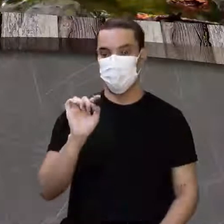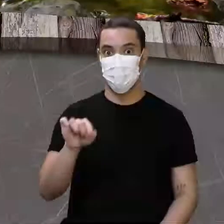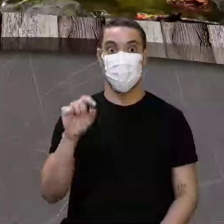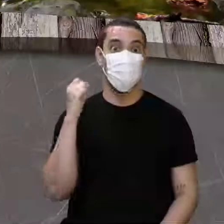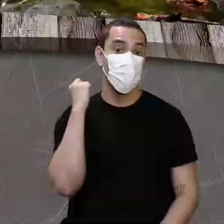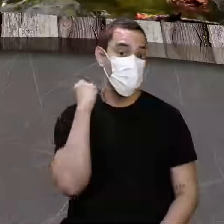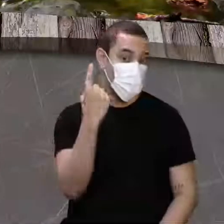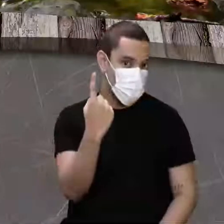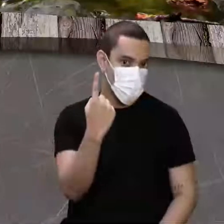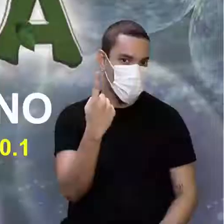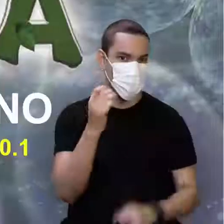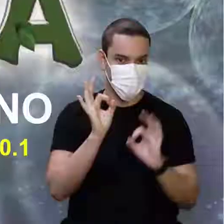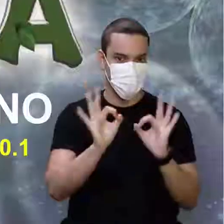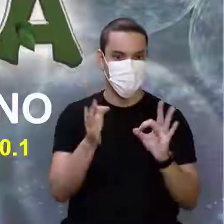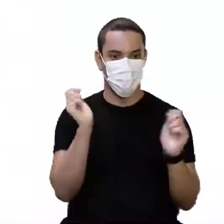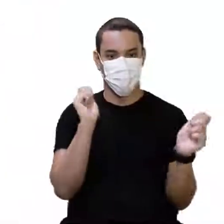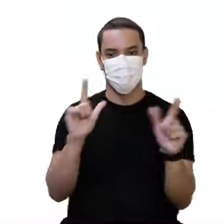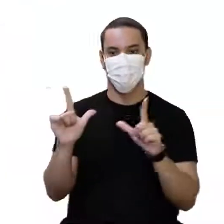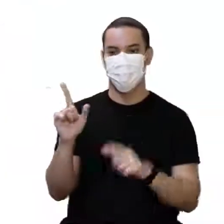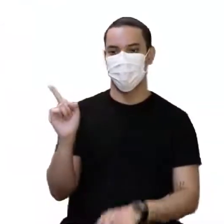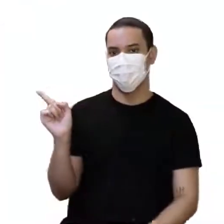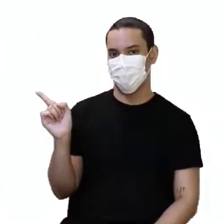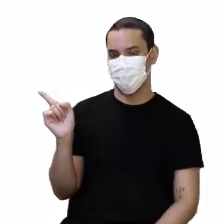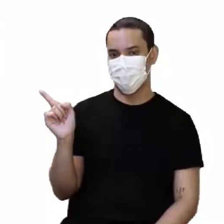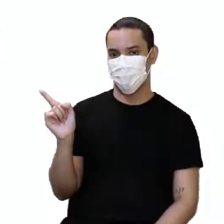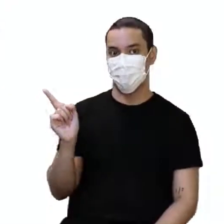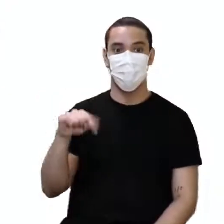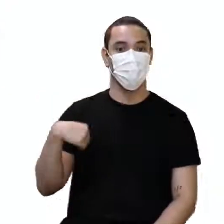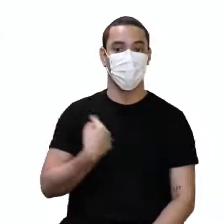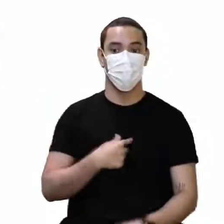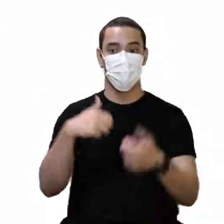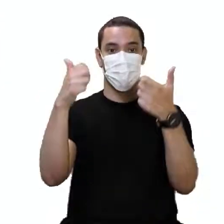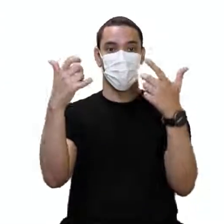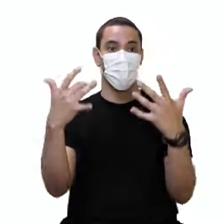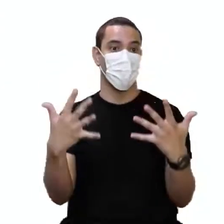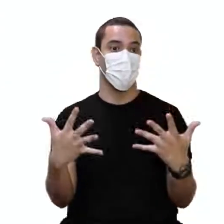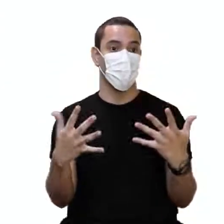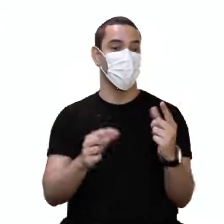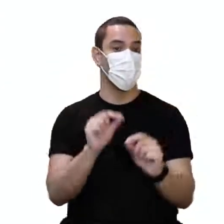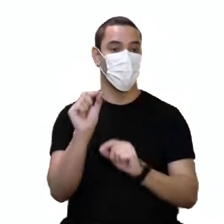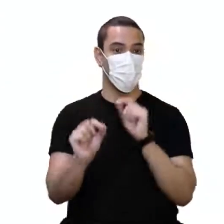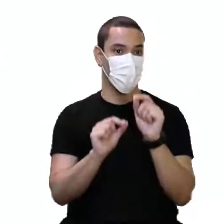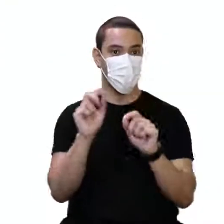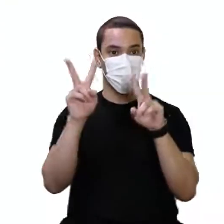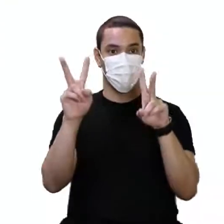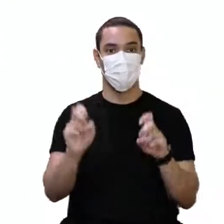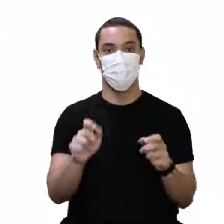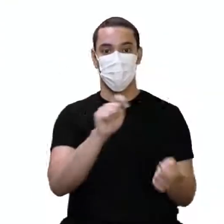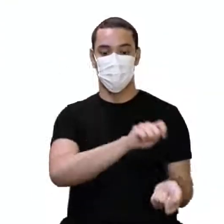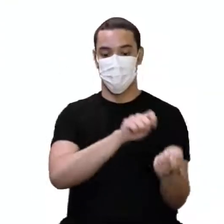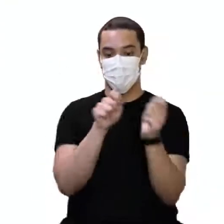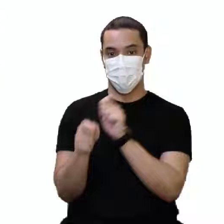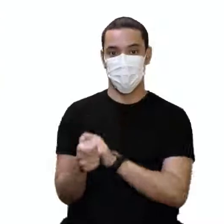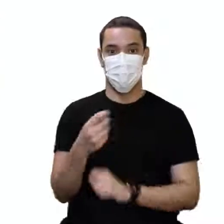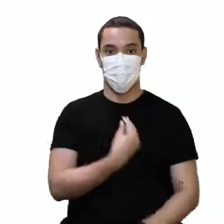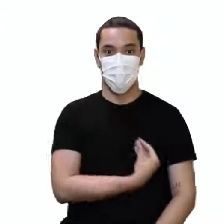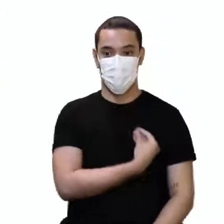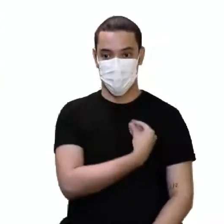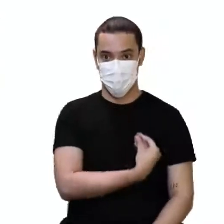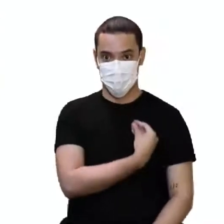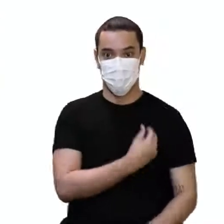30.1. Vamos lá? Jogar na tela? Olha lá, a gente vai falar hoje sobre a adaptação dos seres